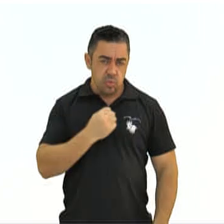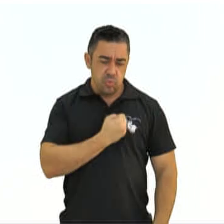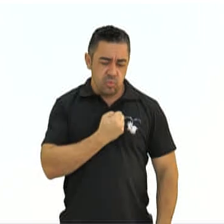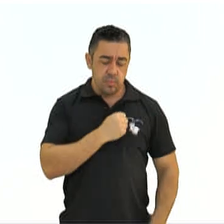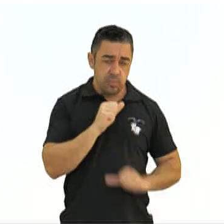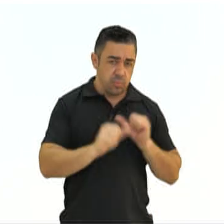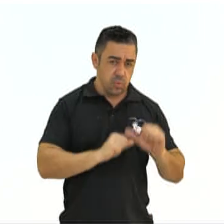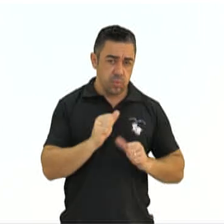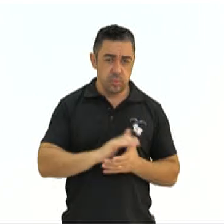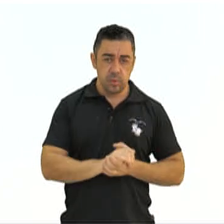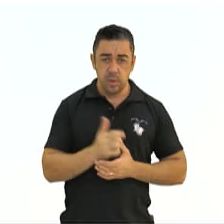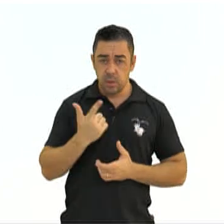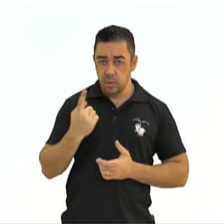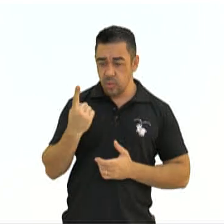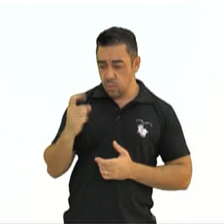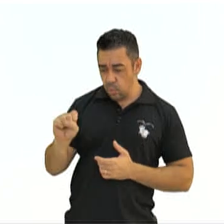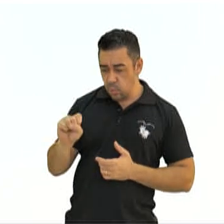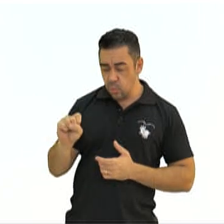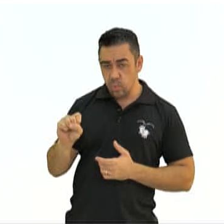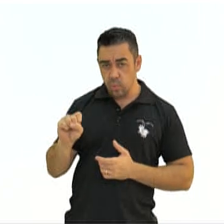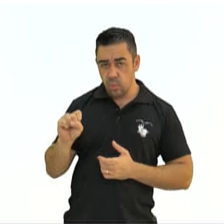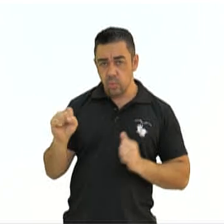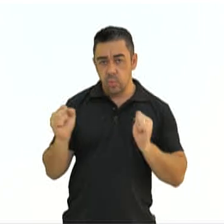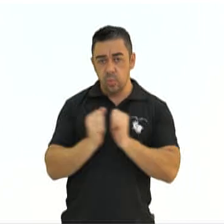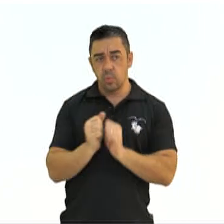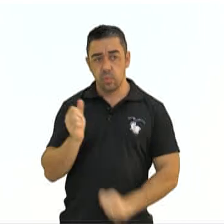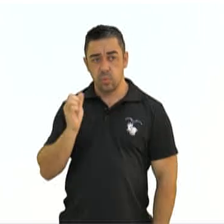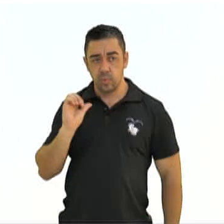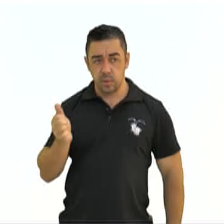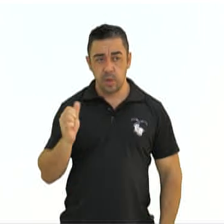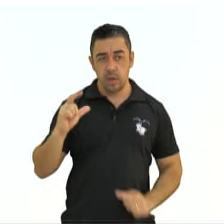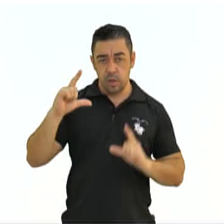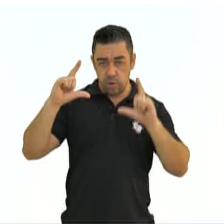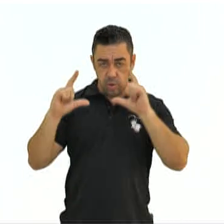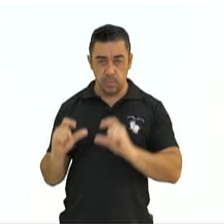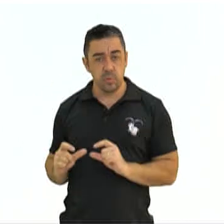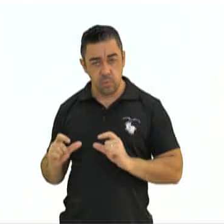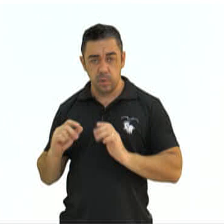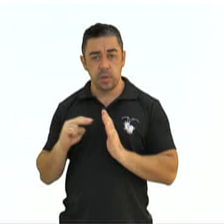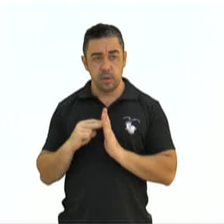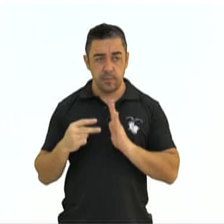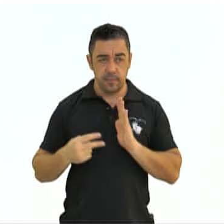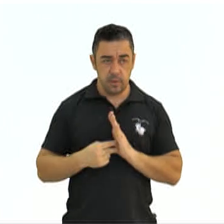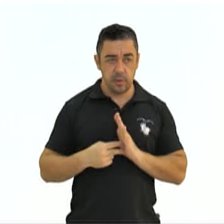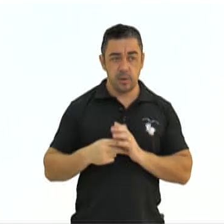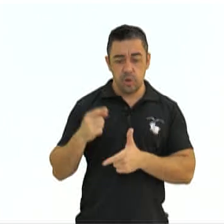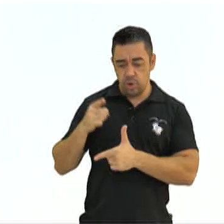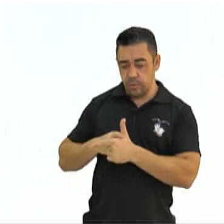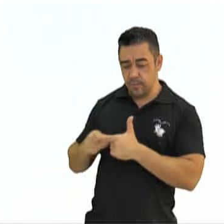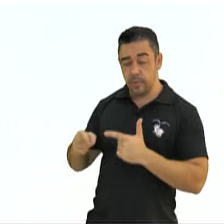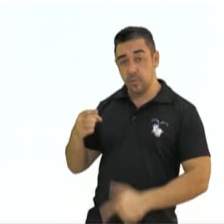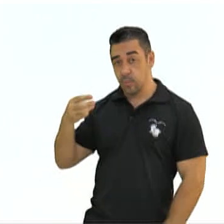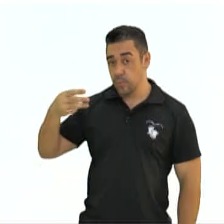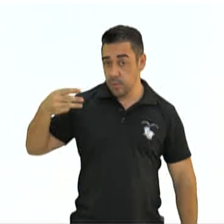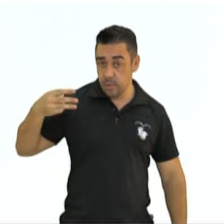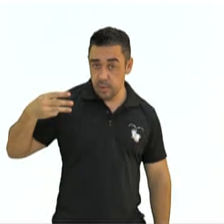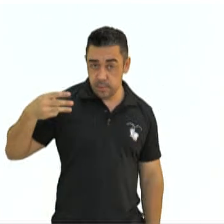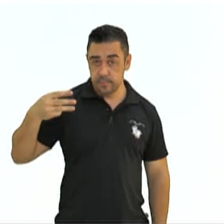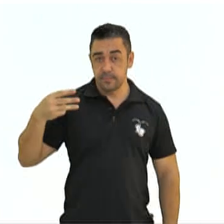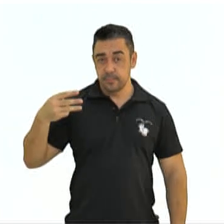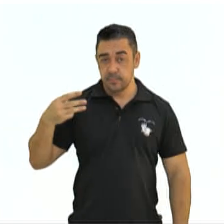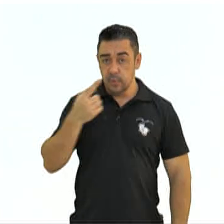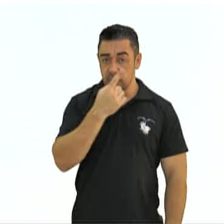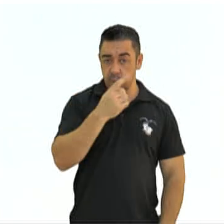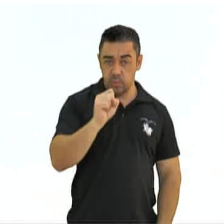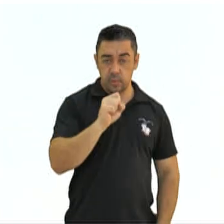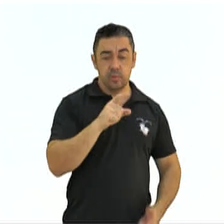aqui 18. 18 foi parar no número 6. Bom, diminuiu. Então, significa que dividiu por algum número.